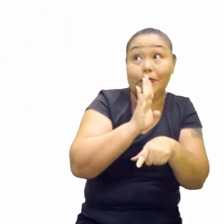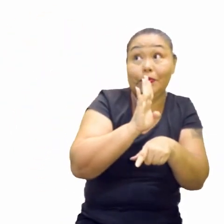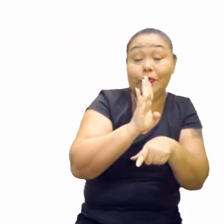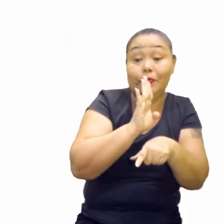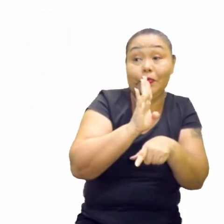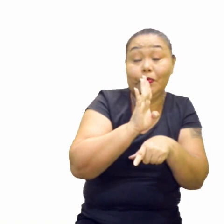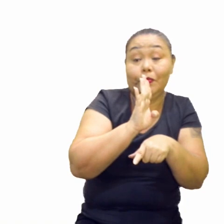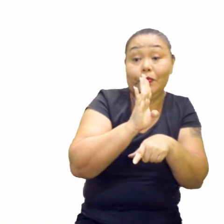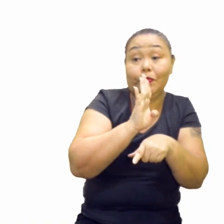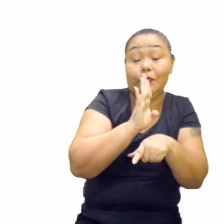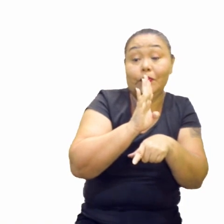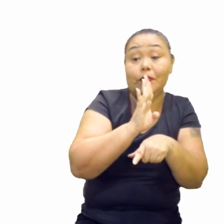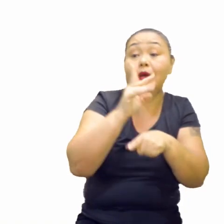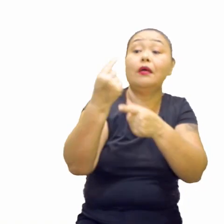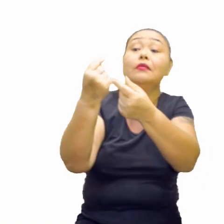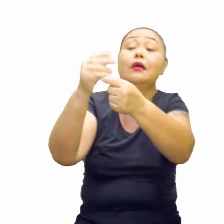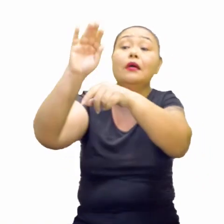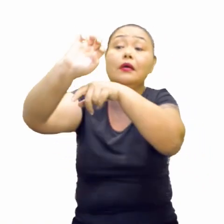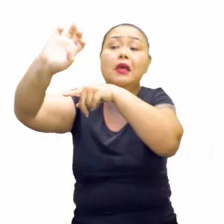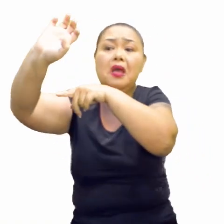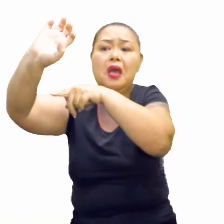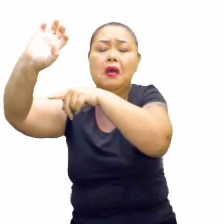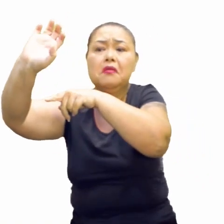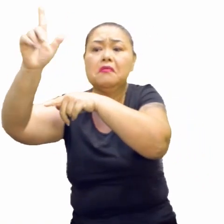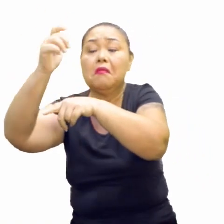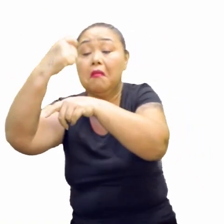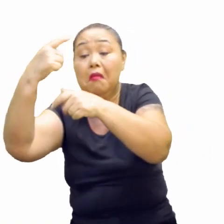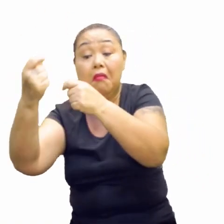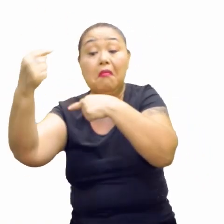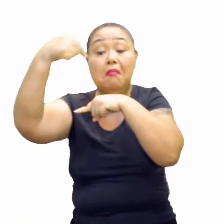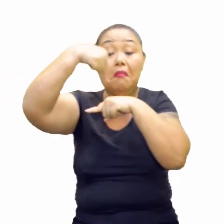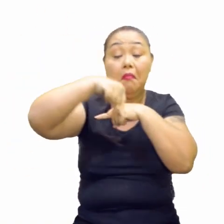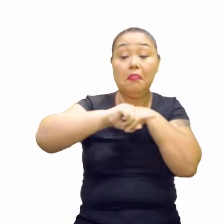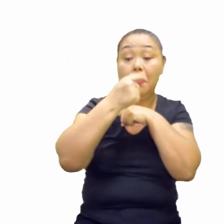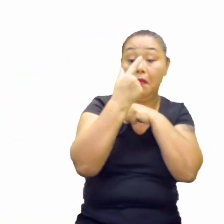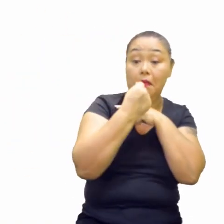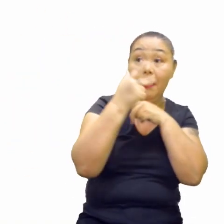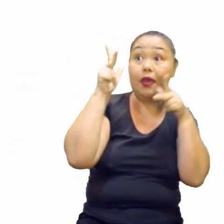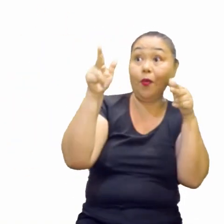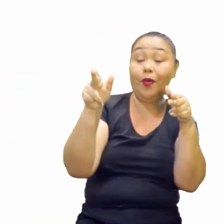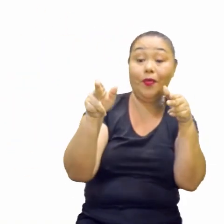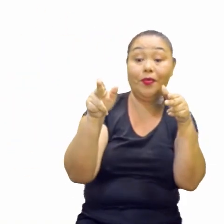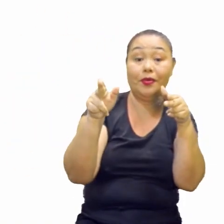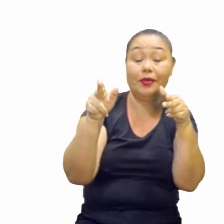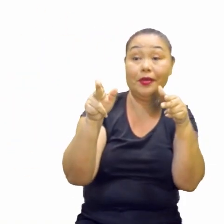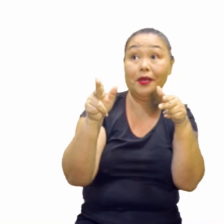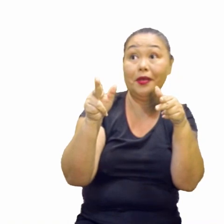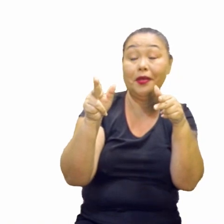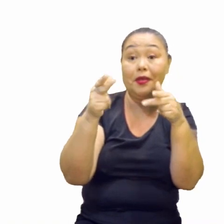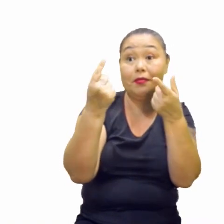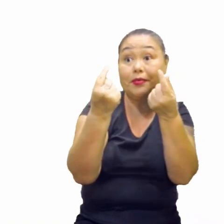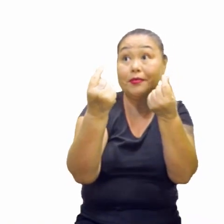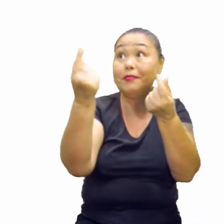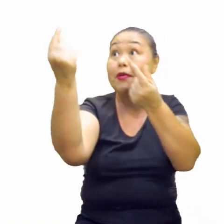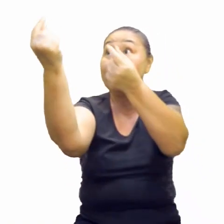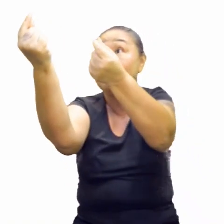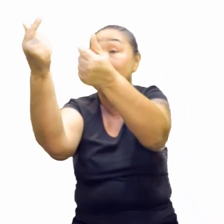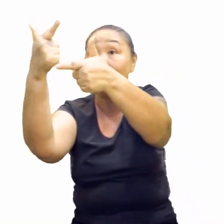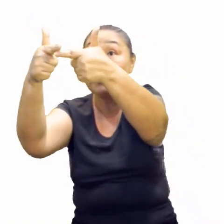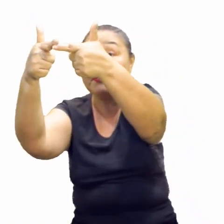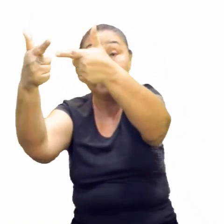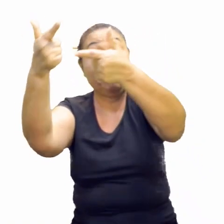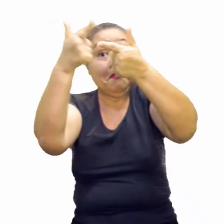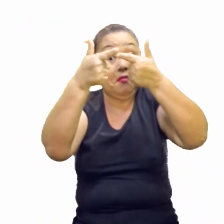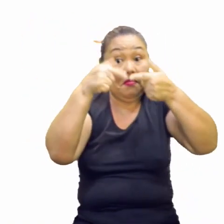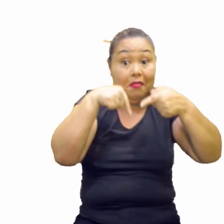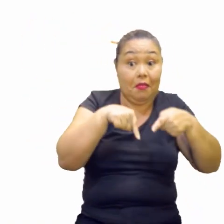O mercado europeu ficava resfriado, o Brasil ficava gripado. Para vocês verem como é que